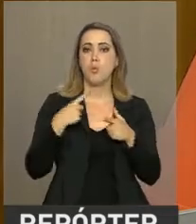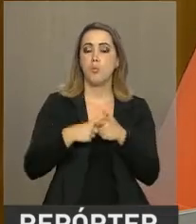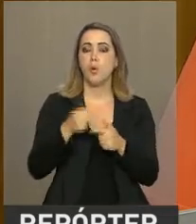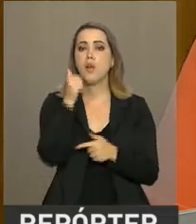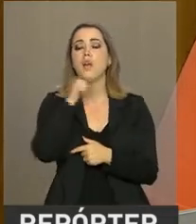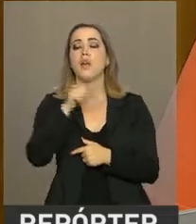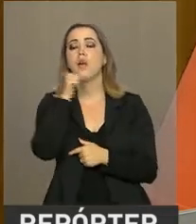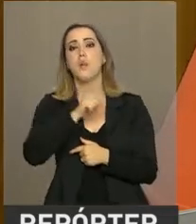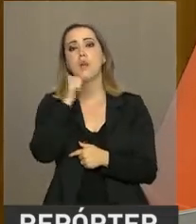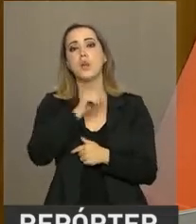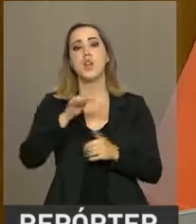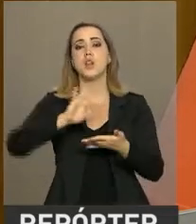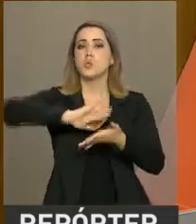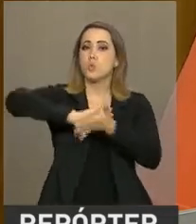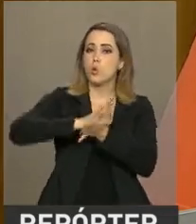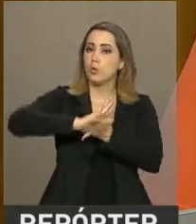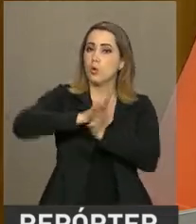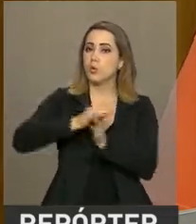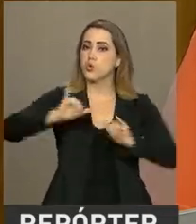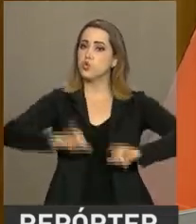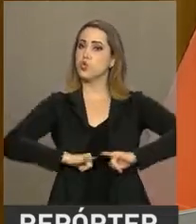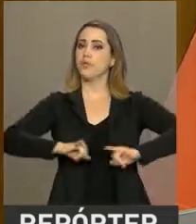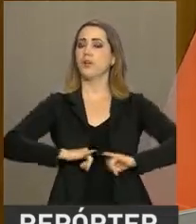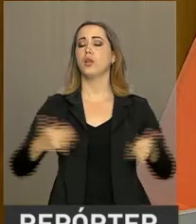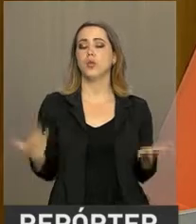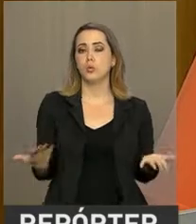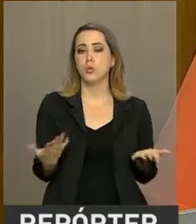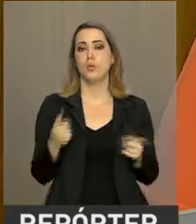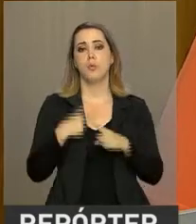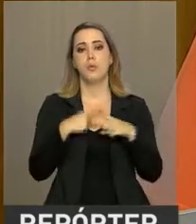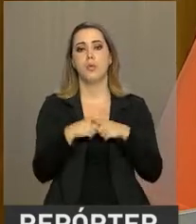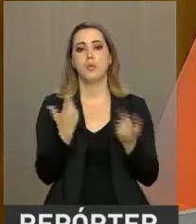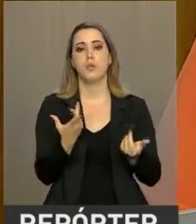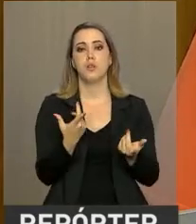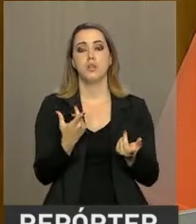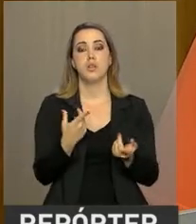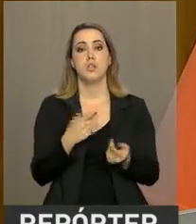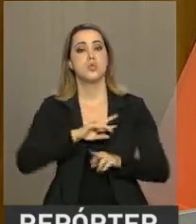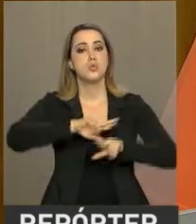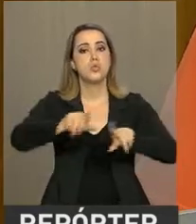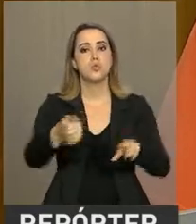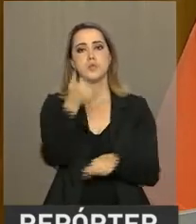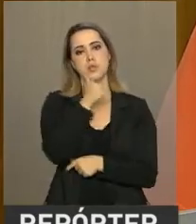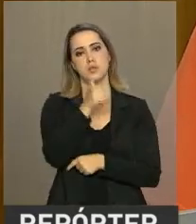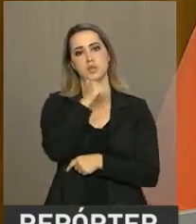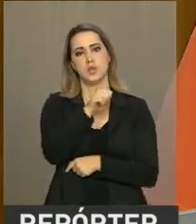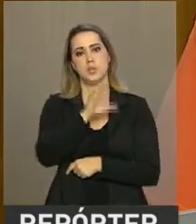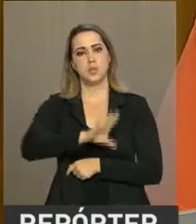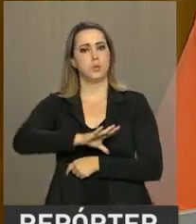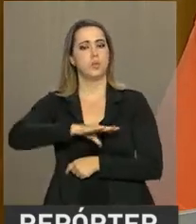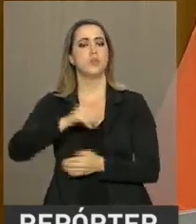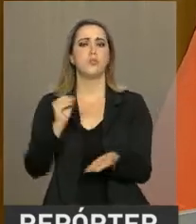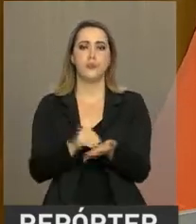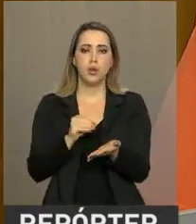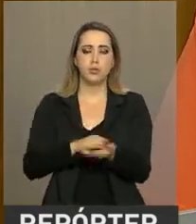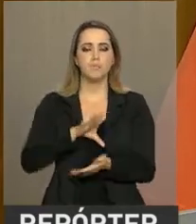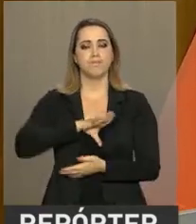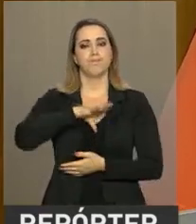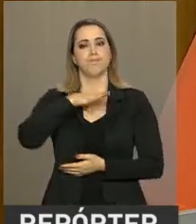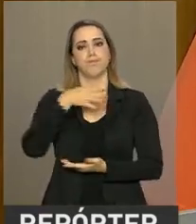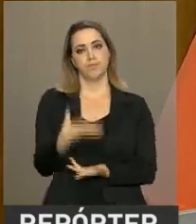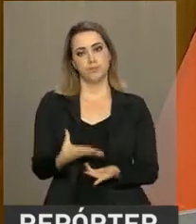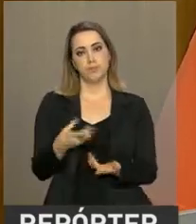mulheres estão sofrendo? E nós sabemos também que muitas sofrem e ainda não têm coragem de fazer essa denúncia. Então, nós precisamos